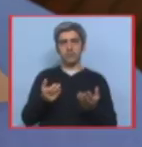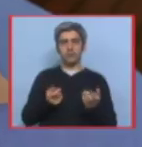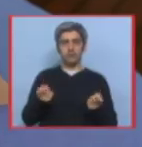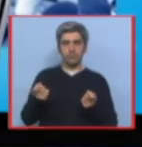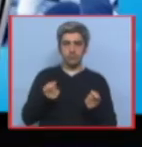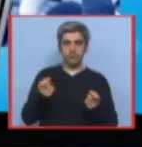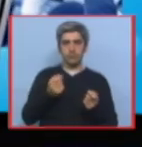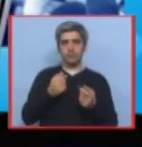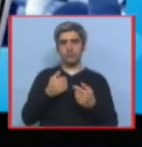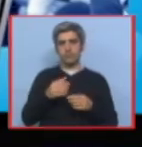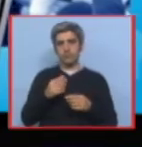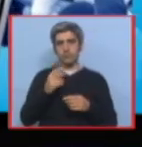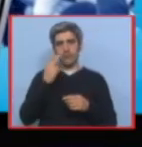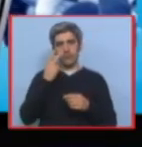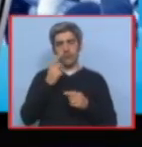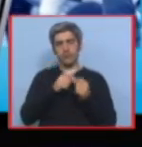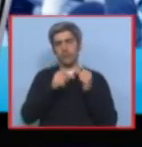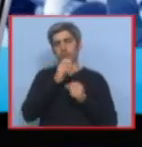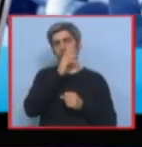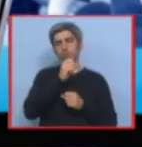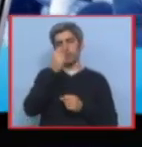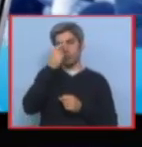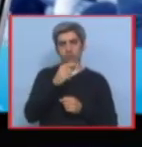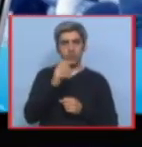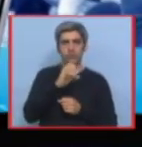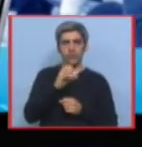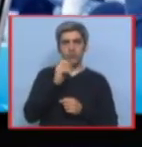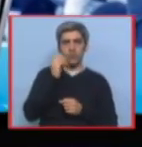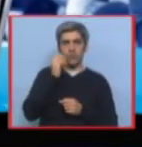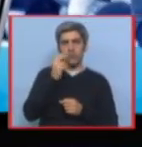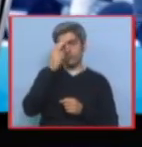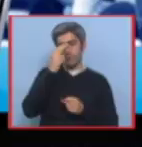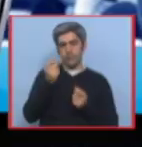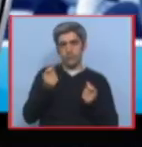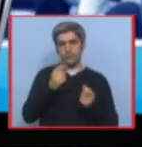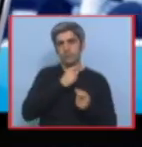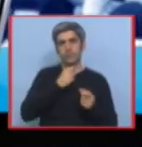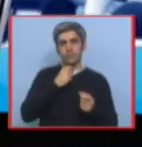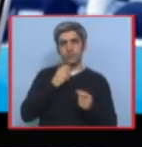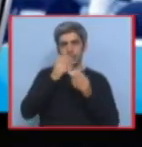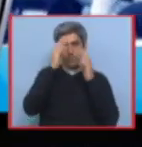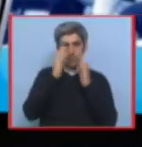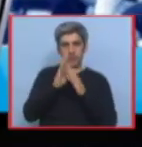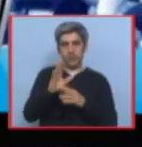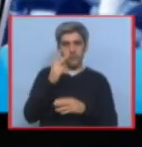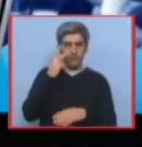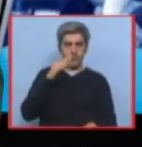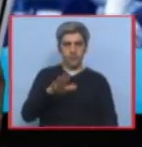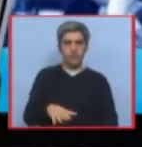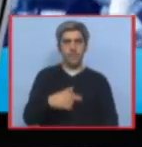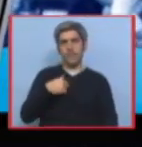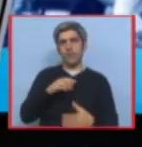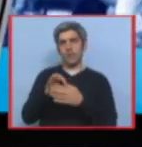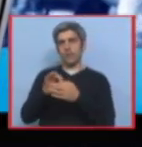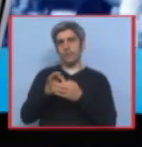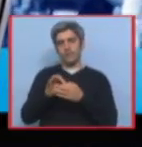encenação e reviver a história, dirigida pelos padres conventuais que lá vivem, não é? E nós